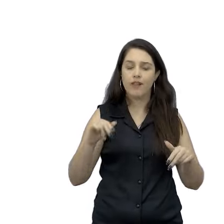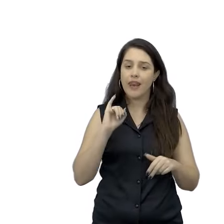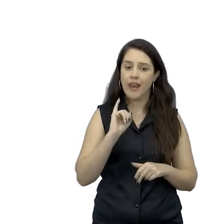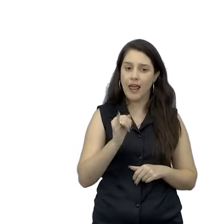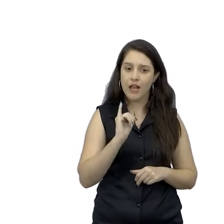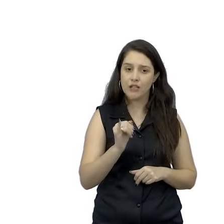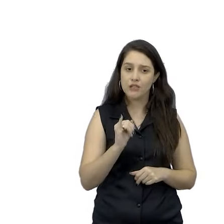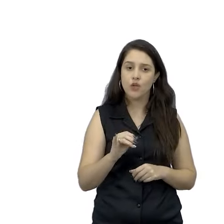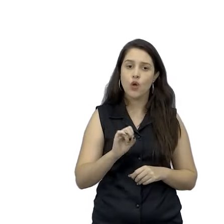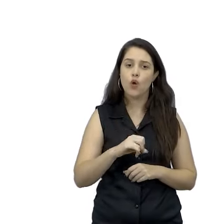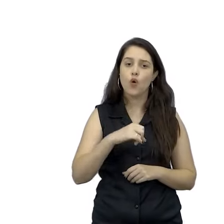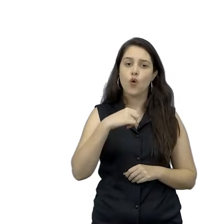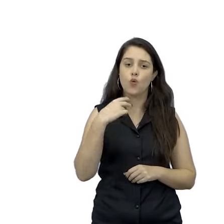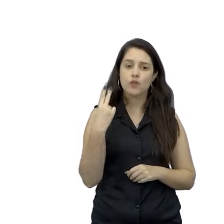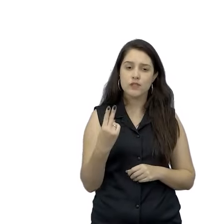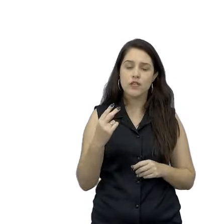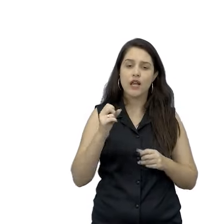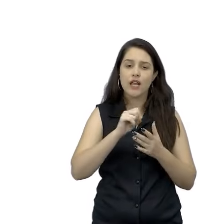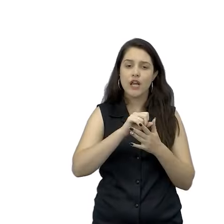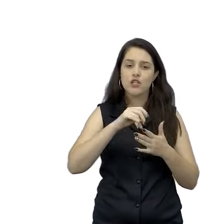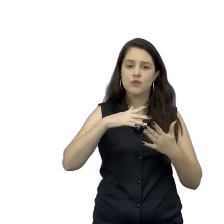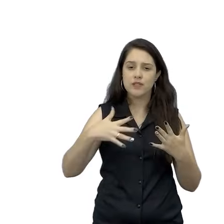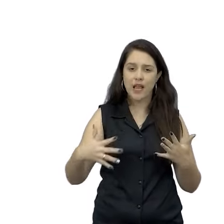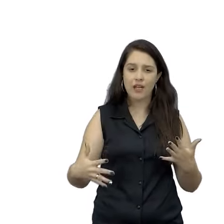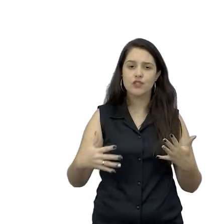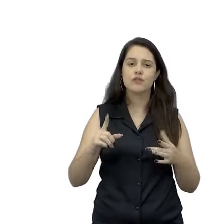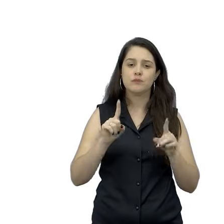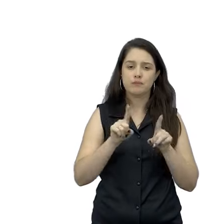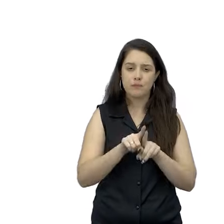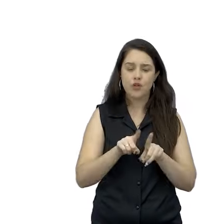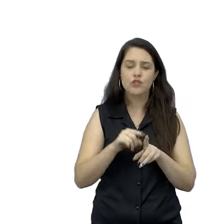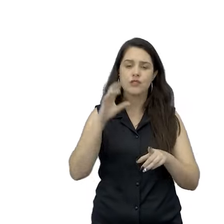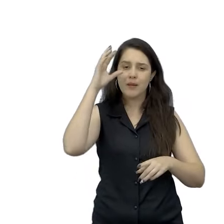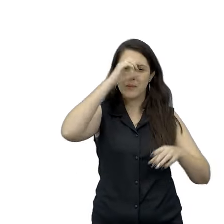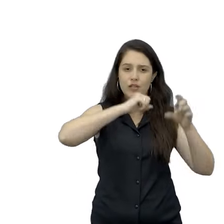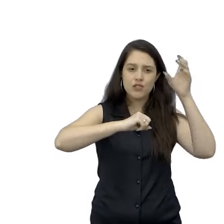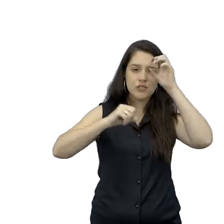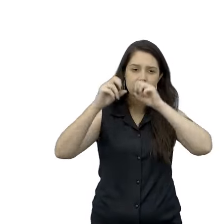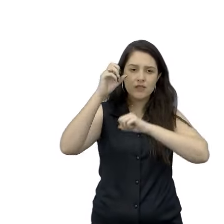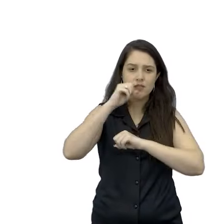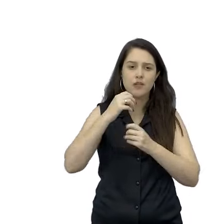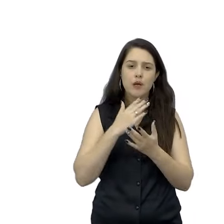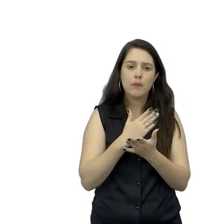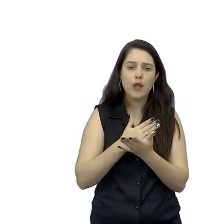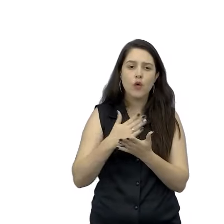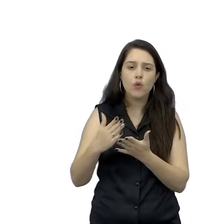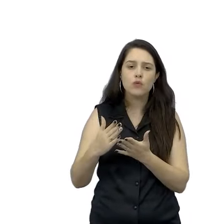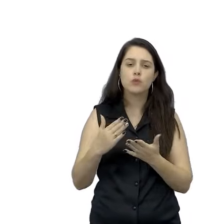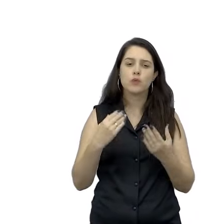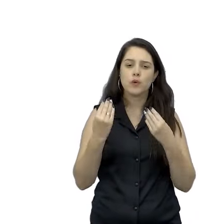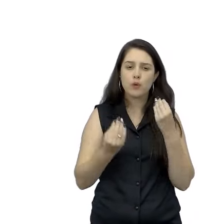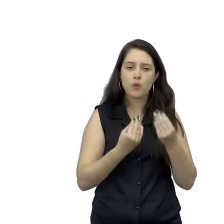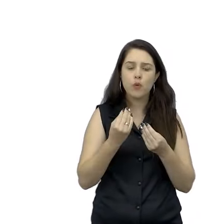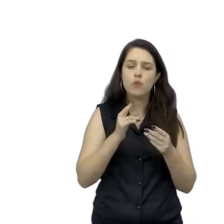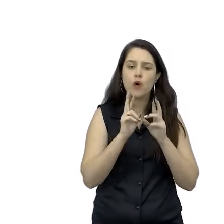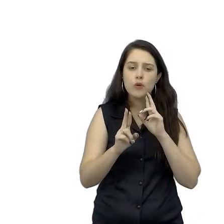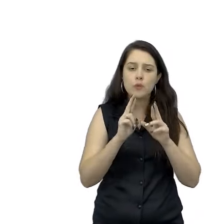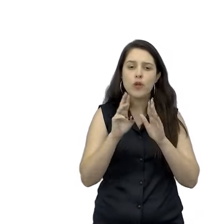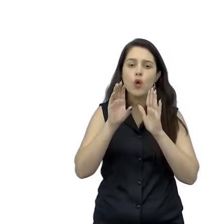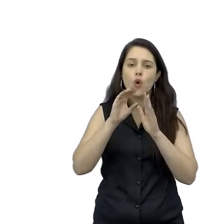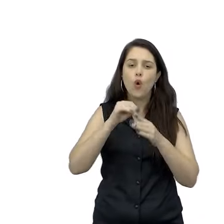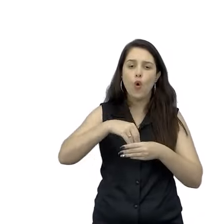seja, transformar aquela atividade numa situação de aprendizagem para contribuir, ou seja, para que aquele conteúdo